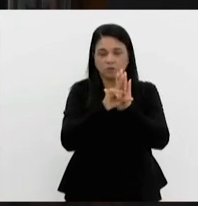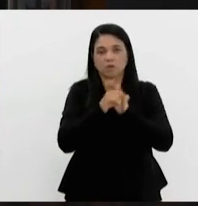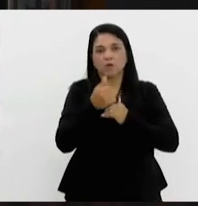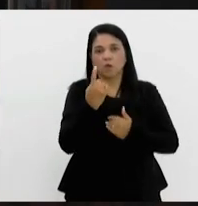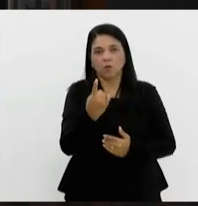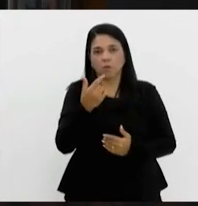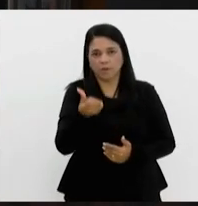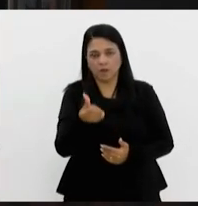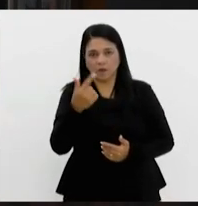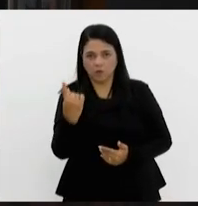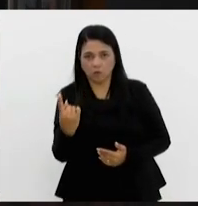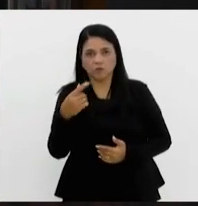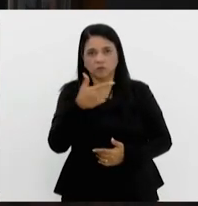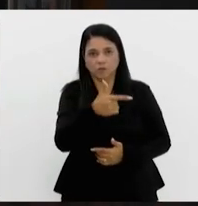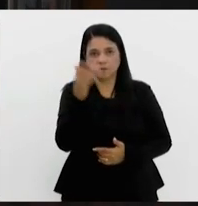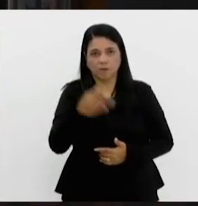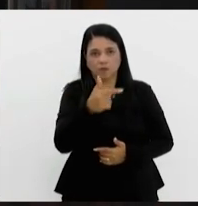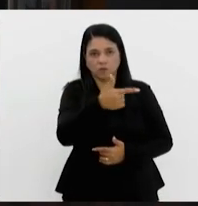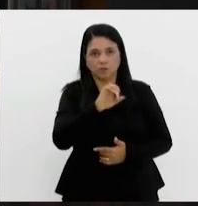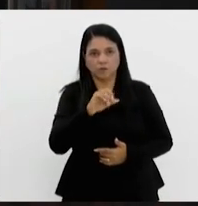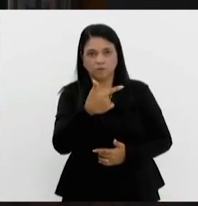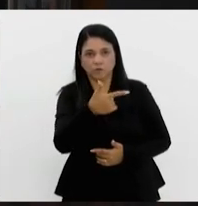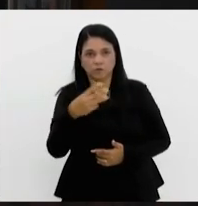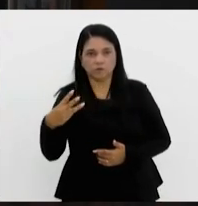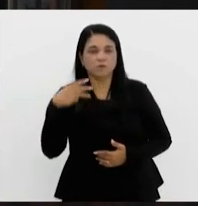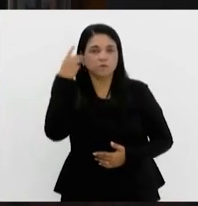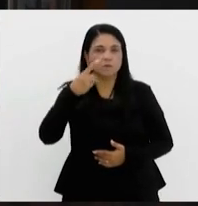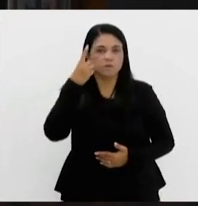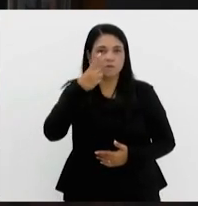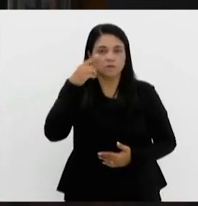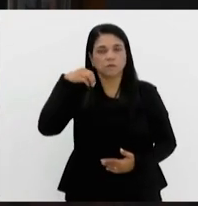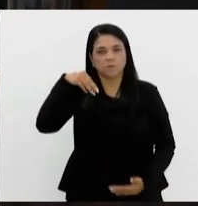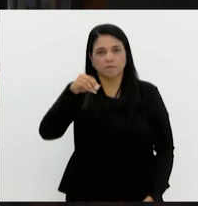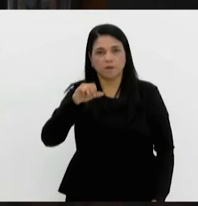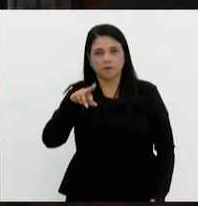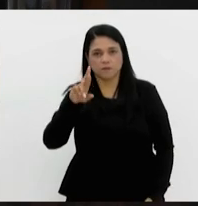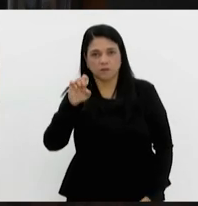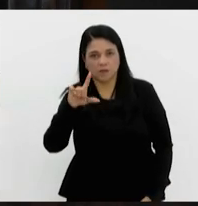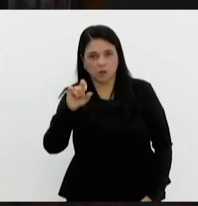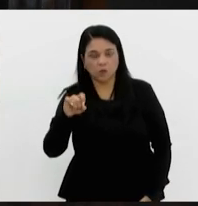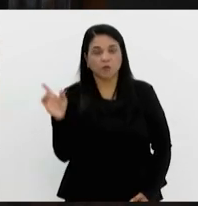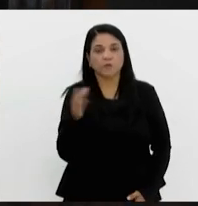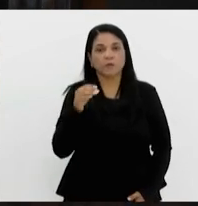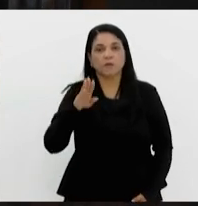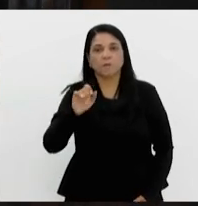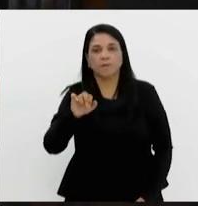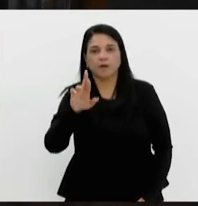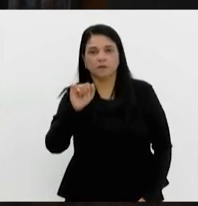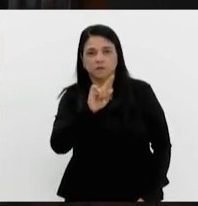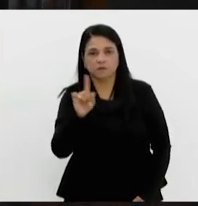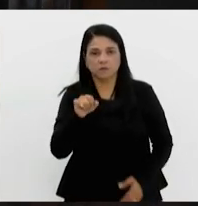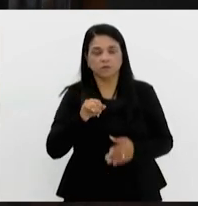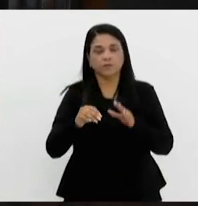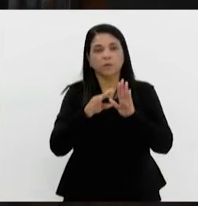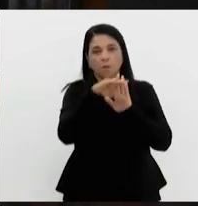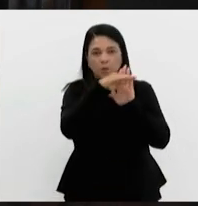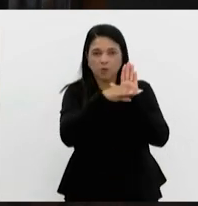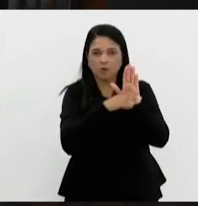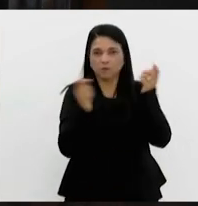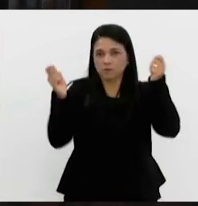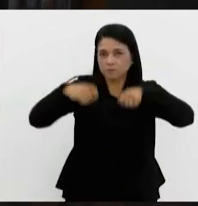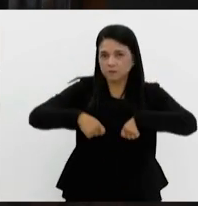161, de 2023, de autoria dos deputados Marcelo Dino e Brazão, que dispõe sobre a criação do programa de